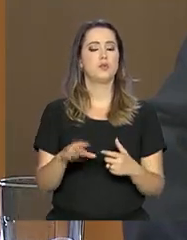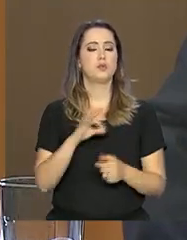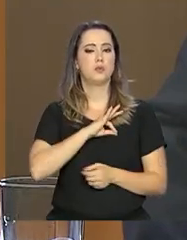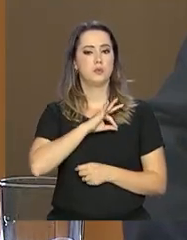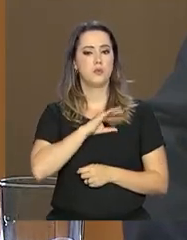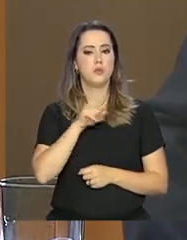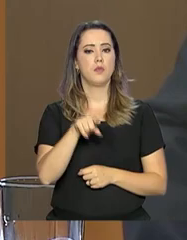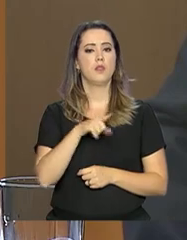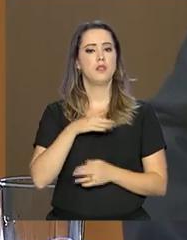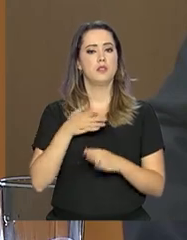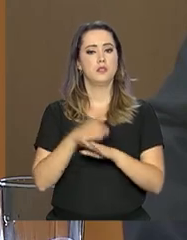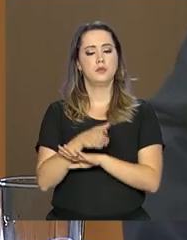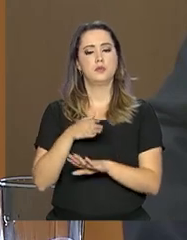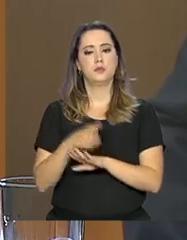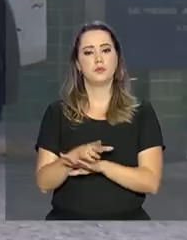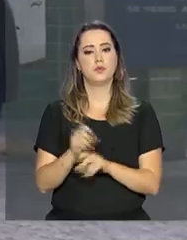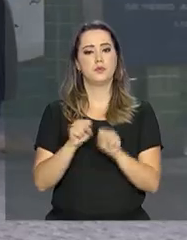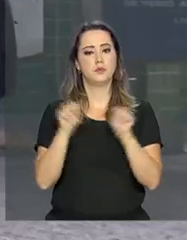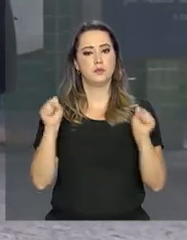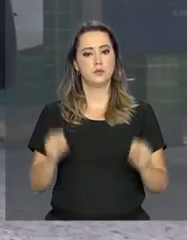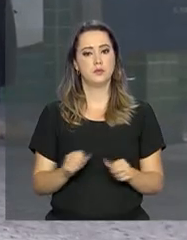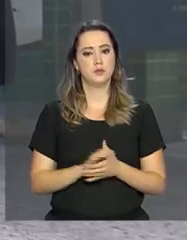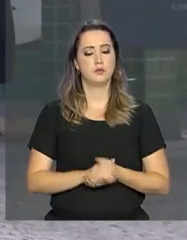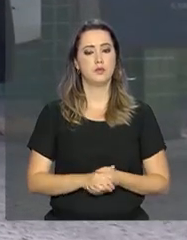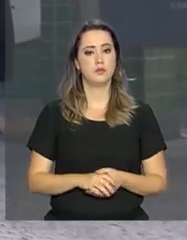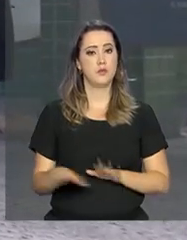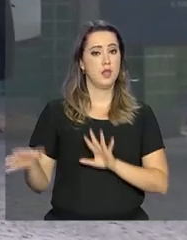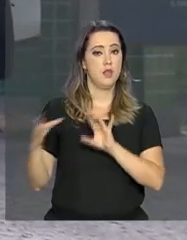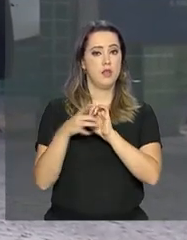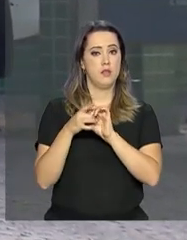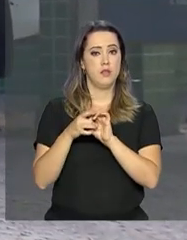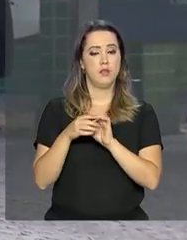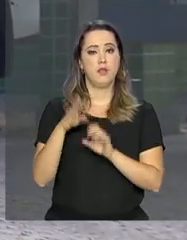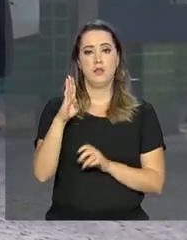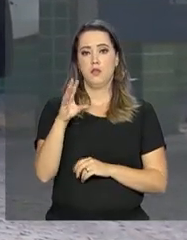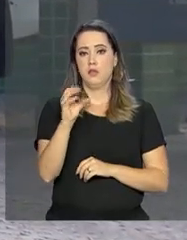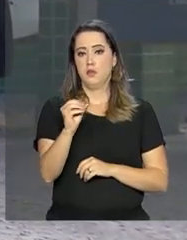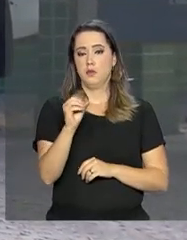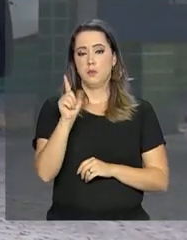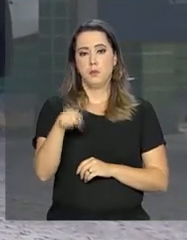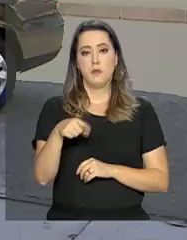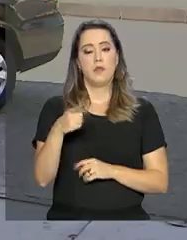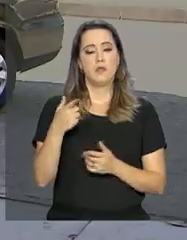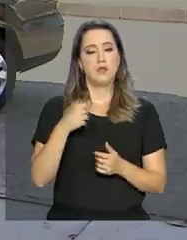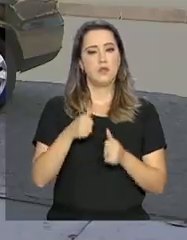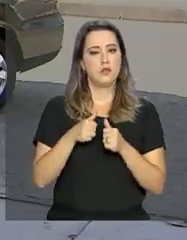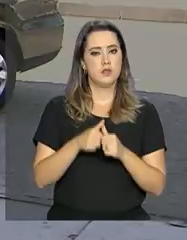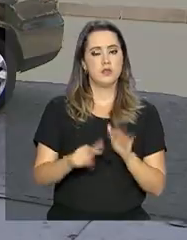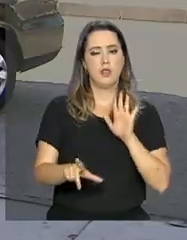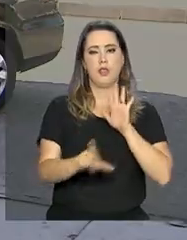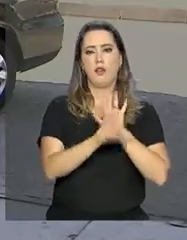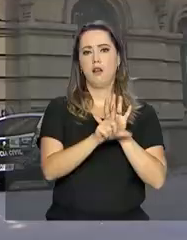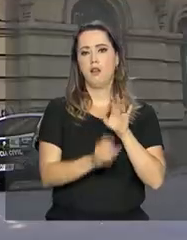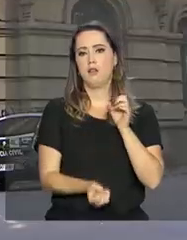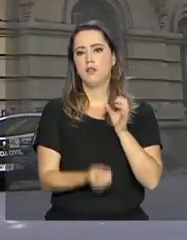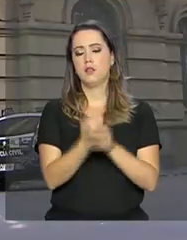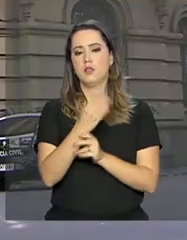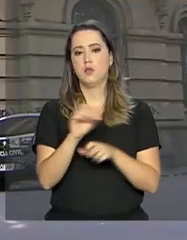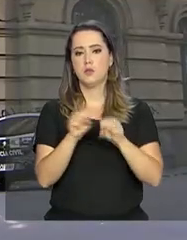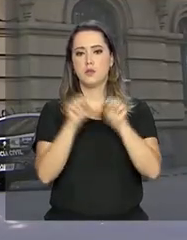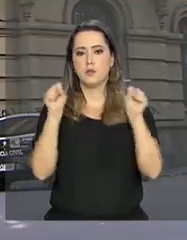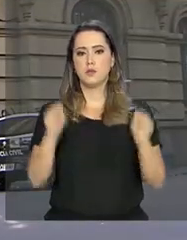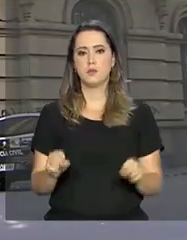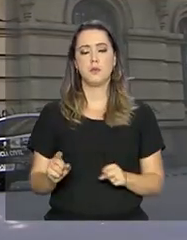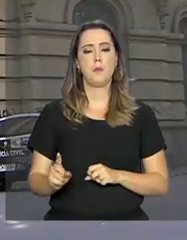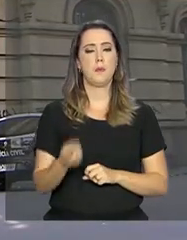para ter acesso a esse sistema a integração dos boletins de ocorrência está prevista na lei que criou o sistema único